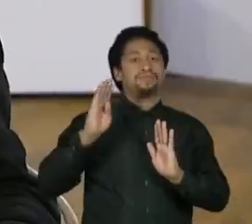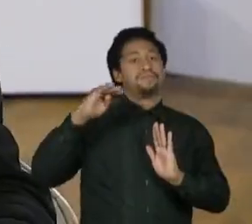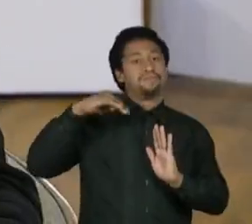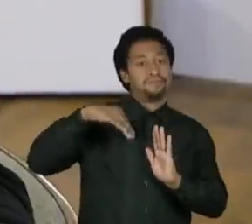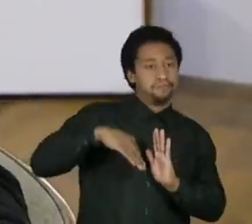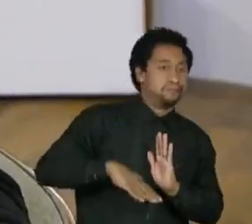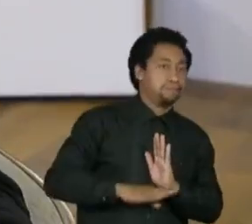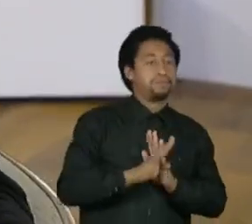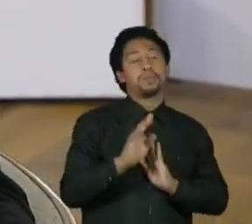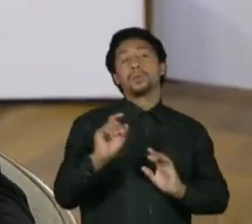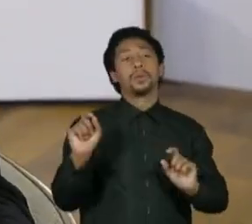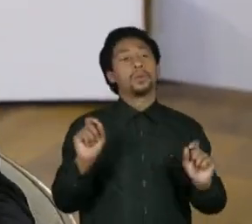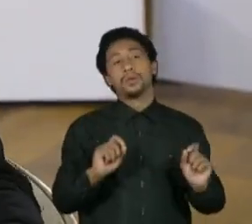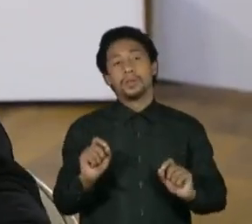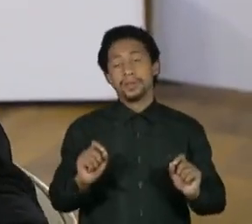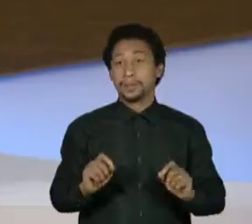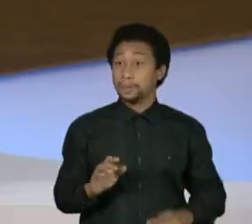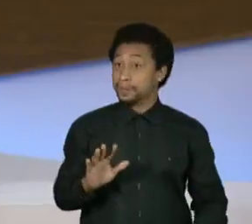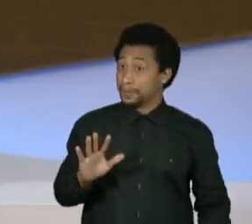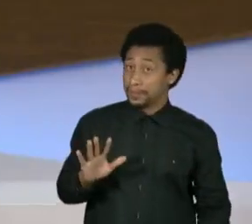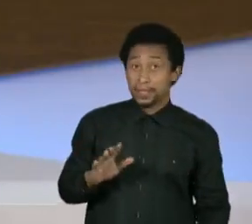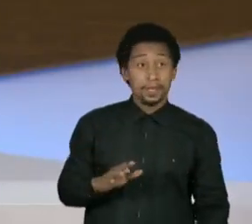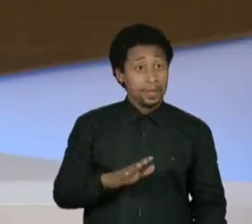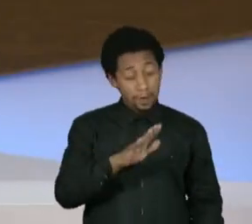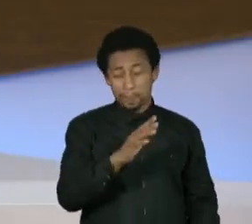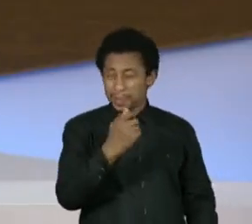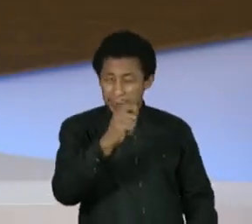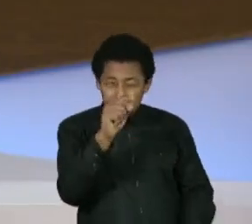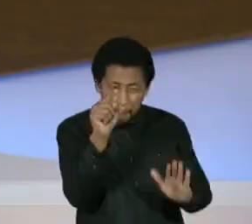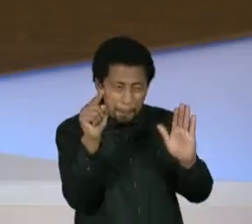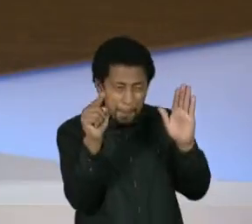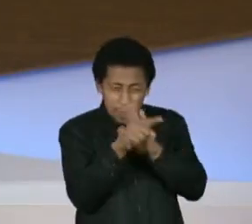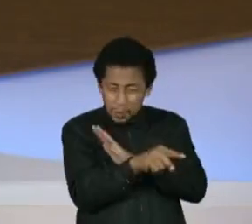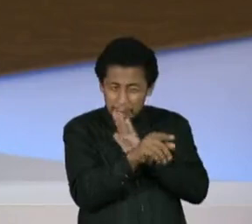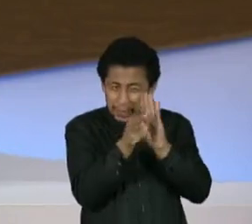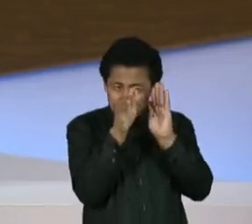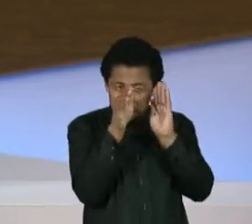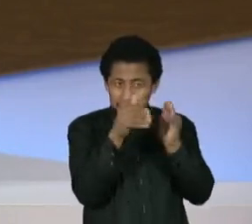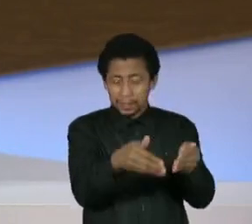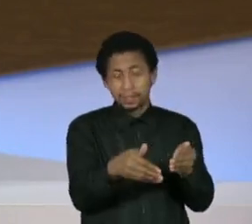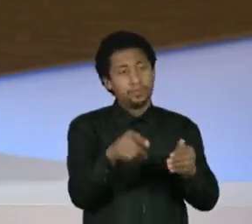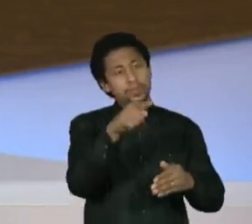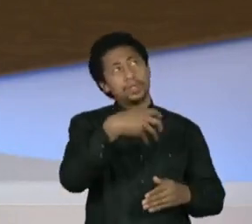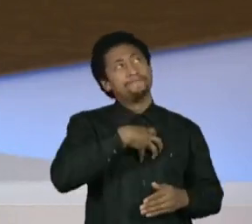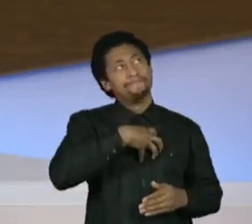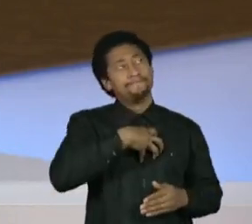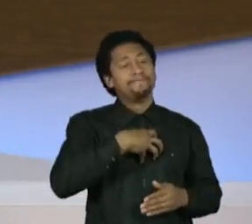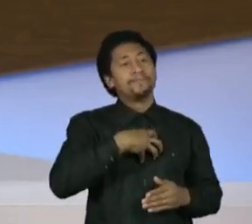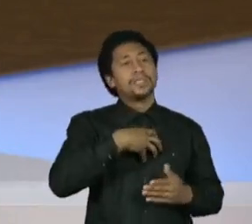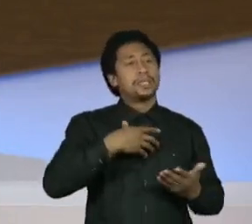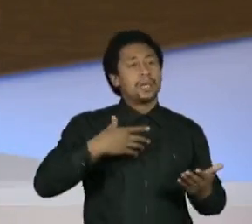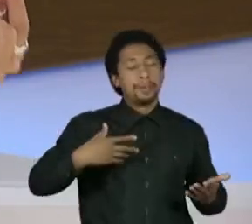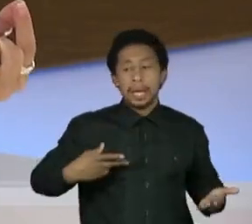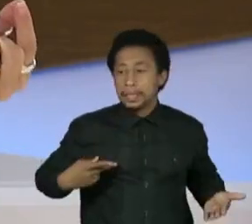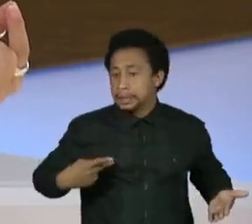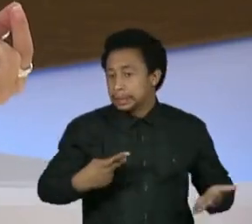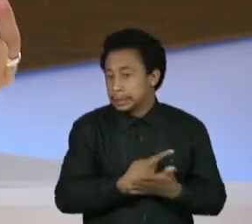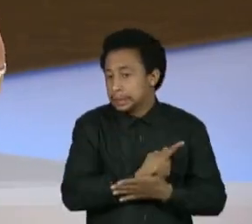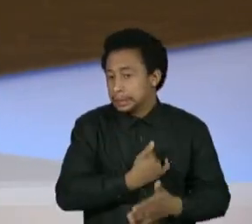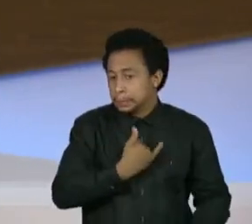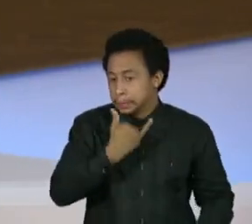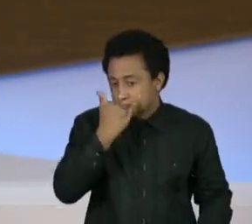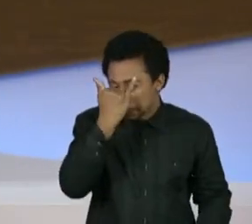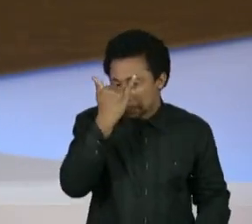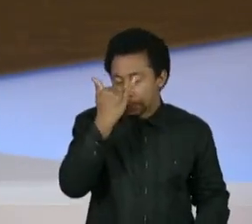tratamento Eu quero fazer uma pergunta bem específica se você entende a recaída como boa parte